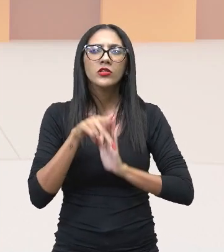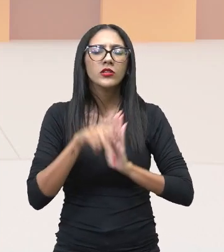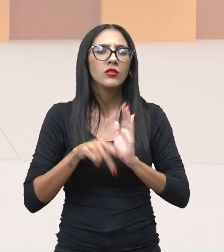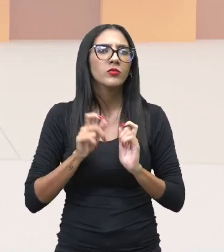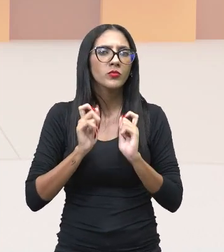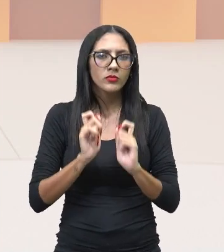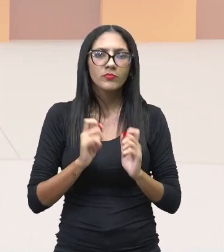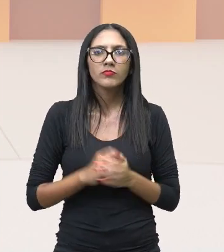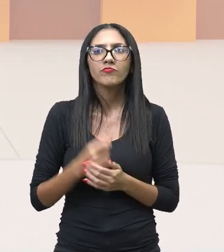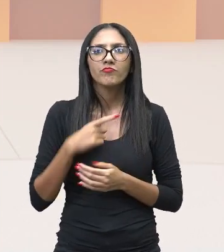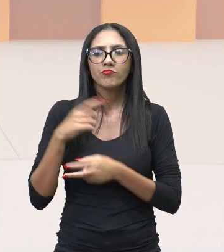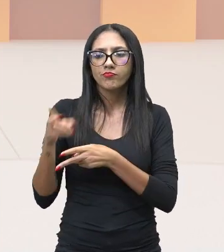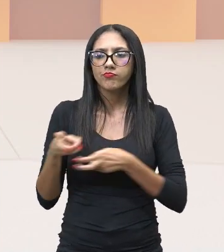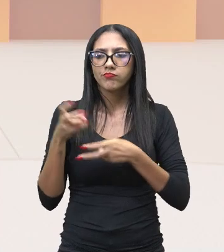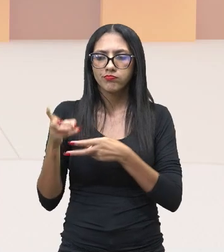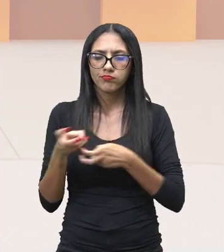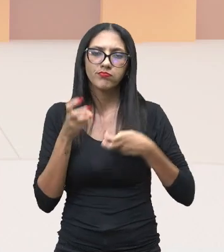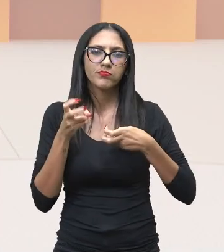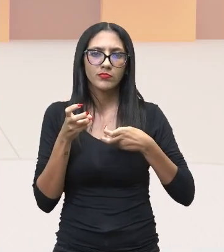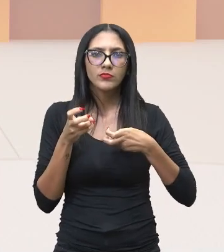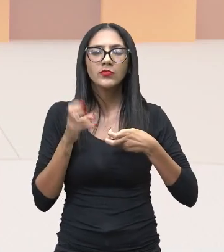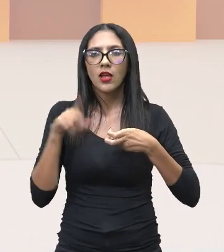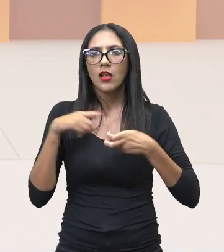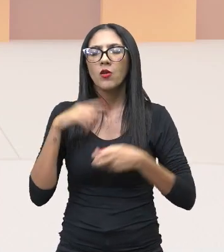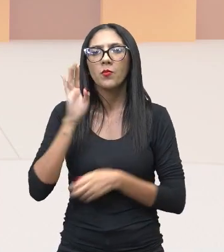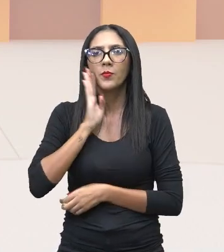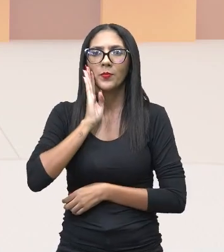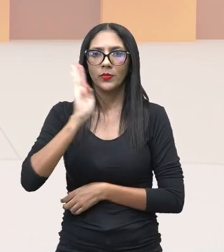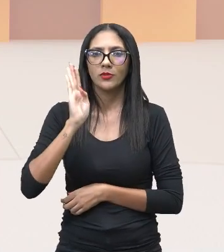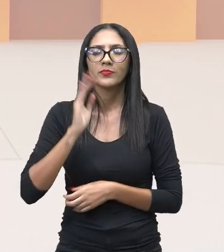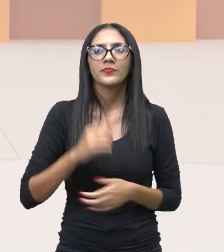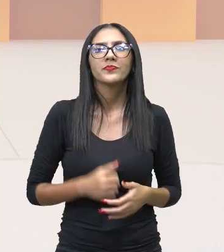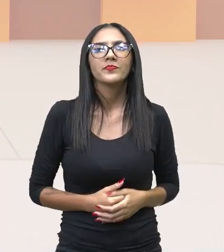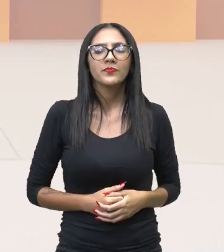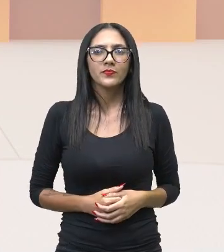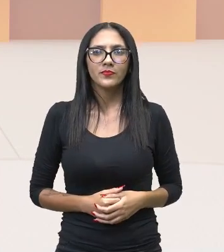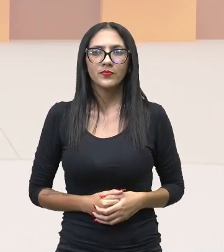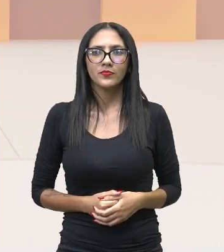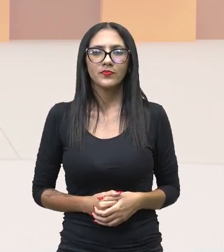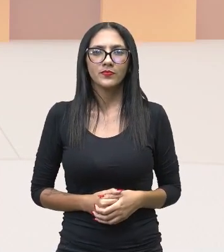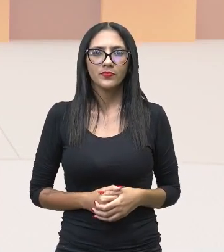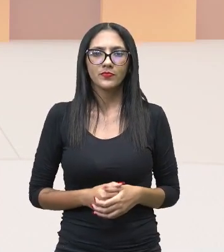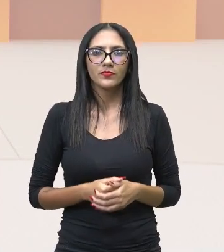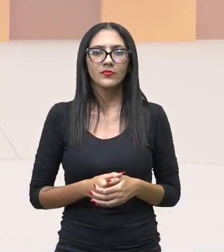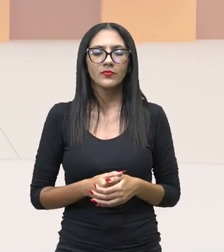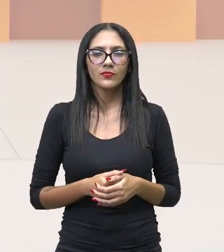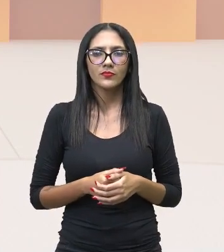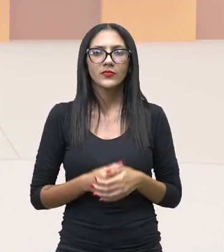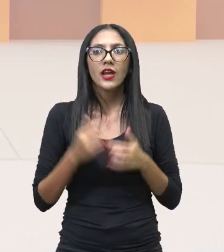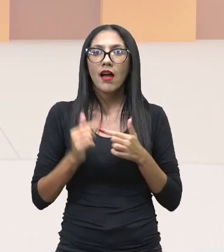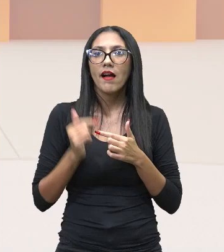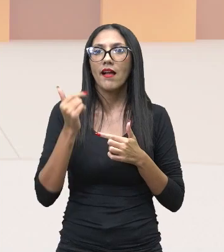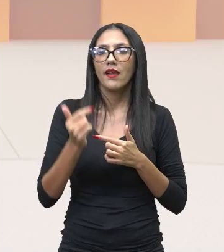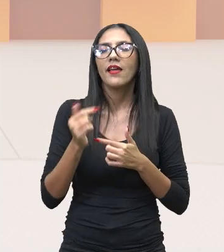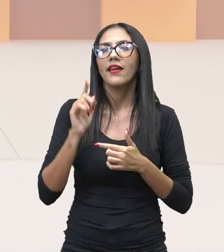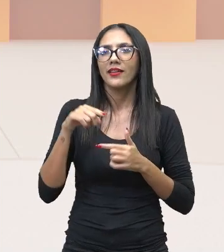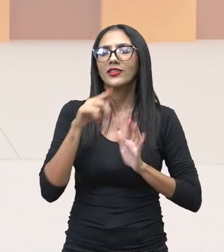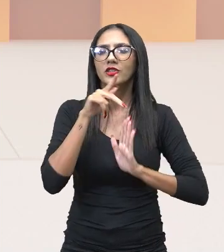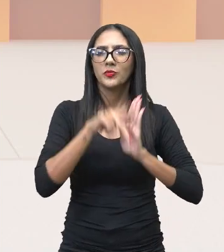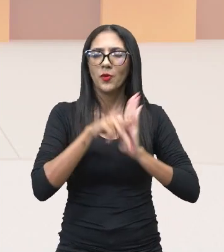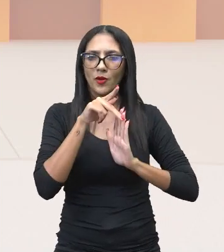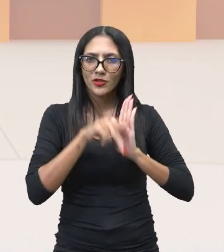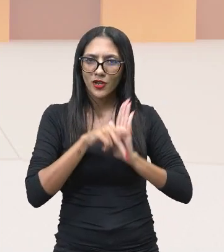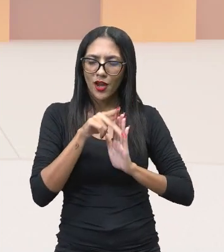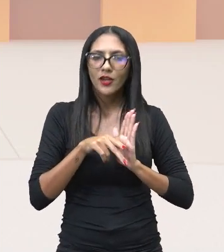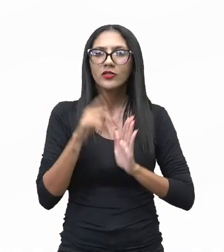a extração de minérios. Além da questão do Carajás, né, da Polo Amazônia,